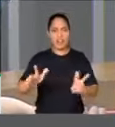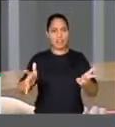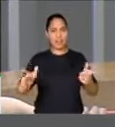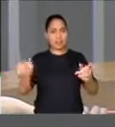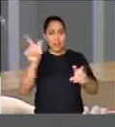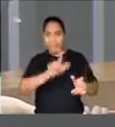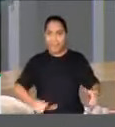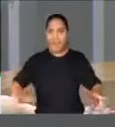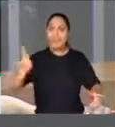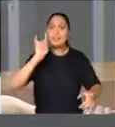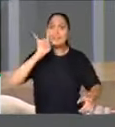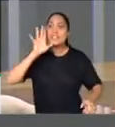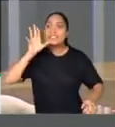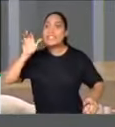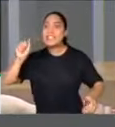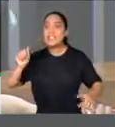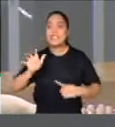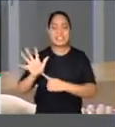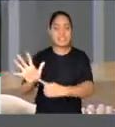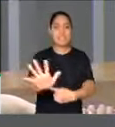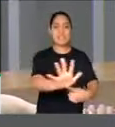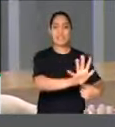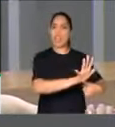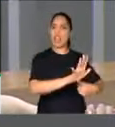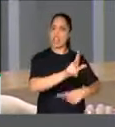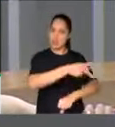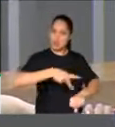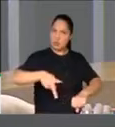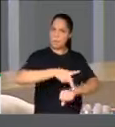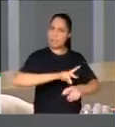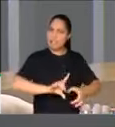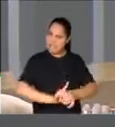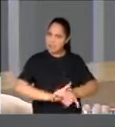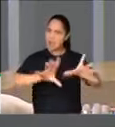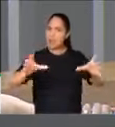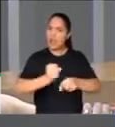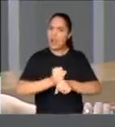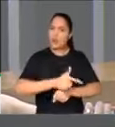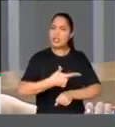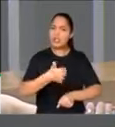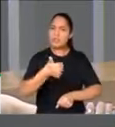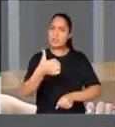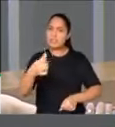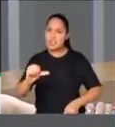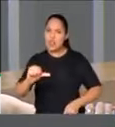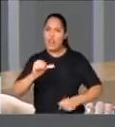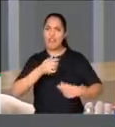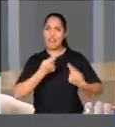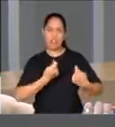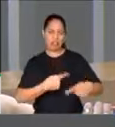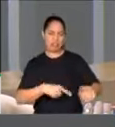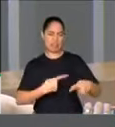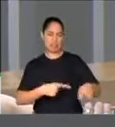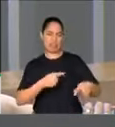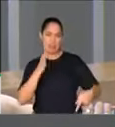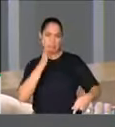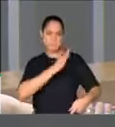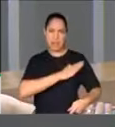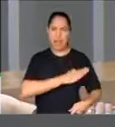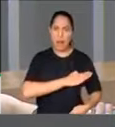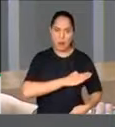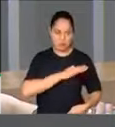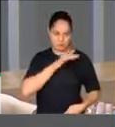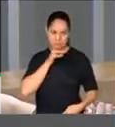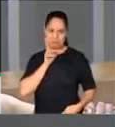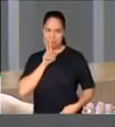claramente, na luz do dia, num país democrático, em 2019, continuam a nos tratar mal, continuam a nos